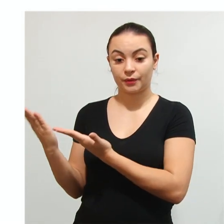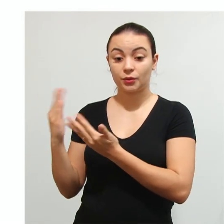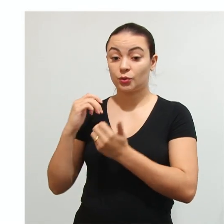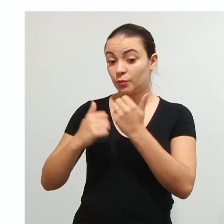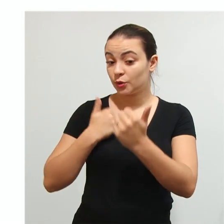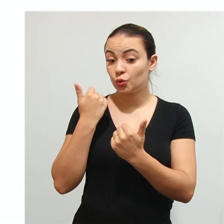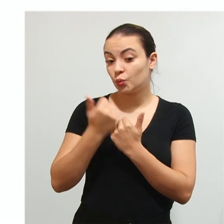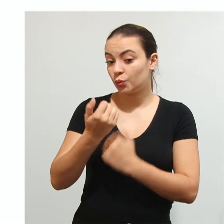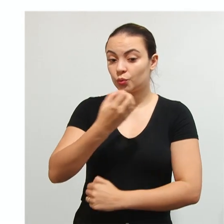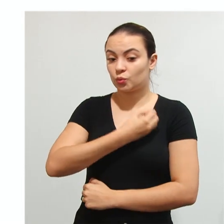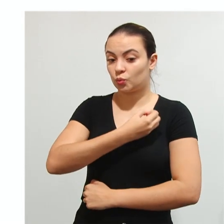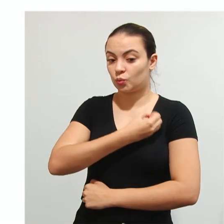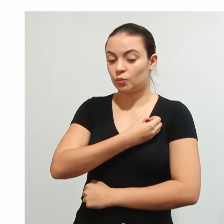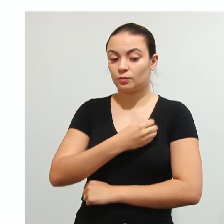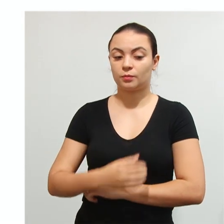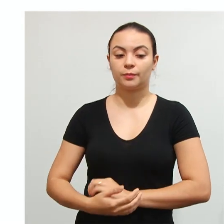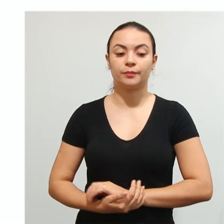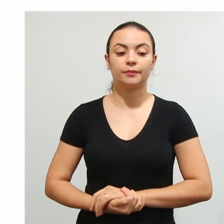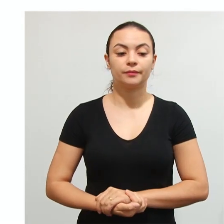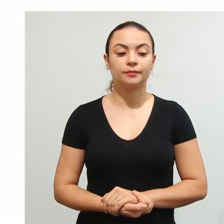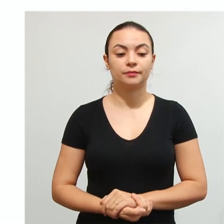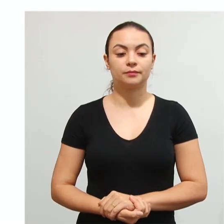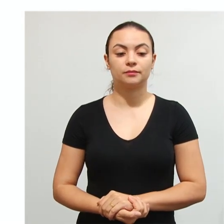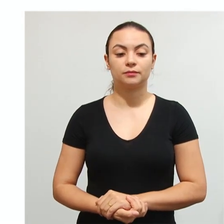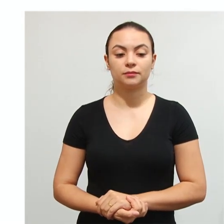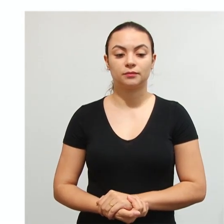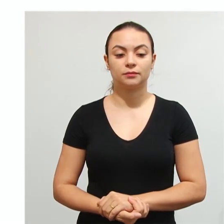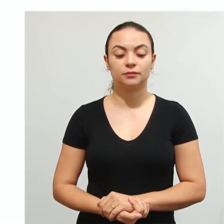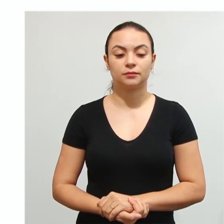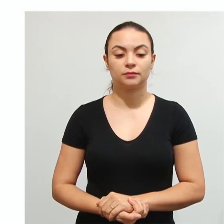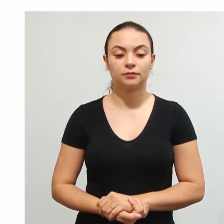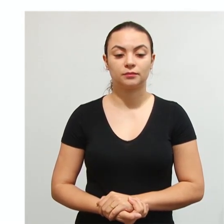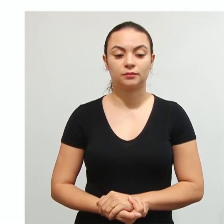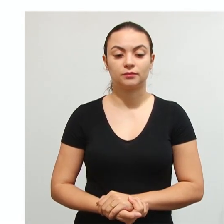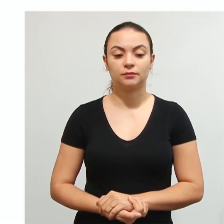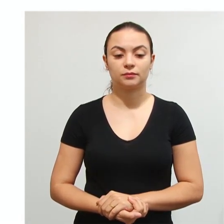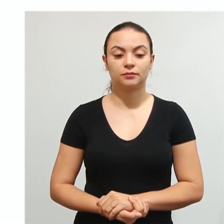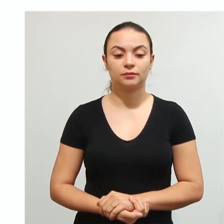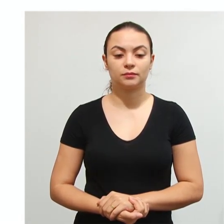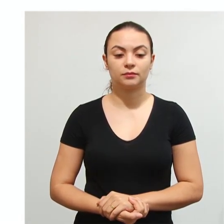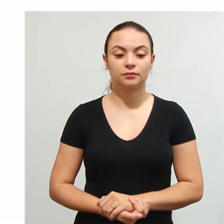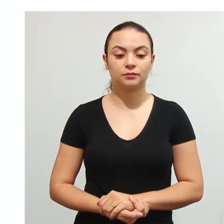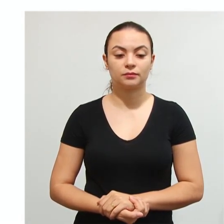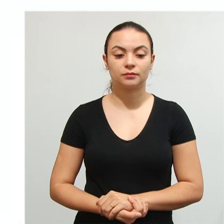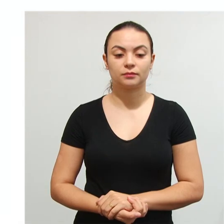substituição a taxa mensal era de 1% ou seja 0,01